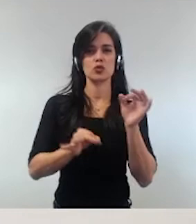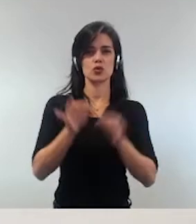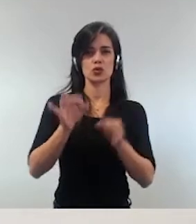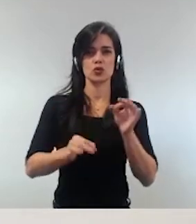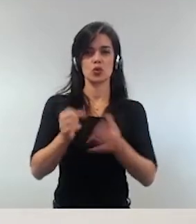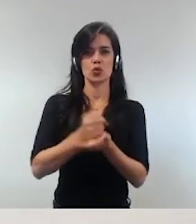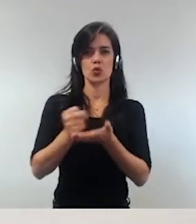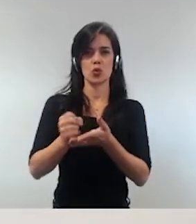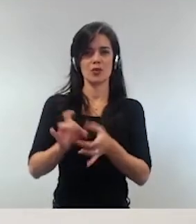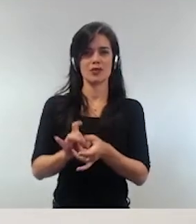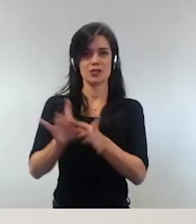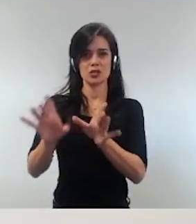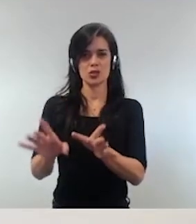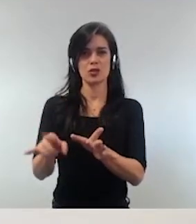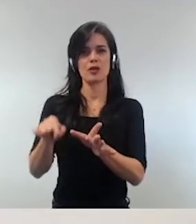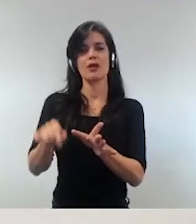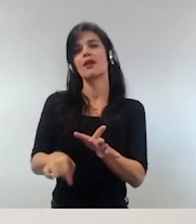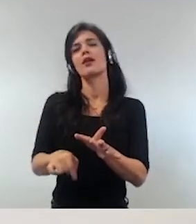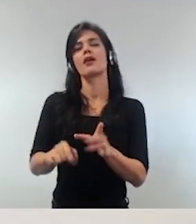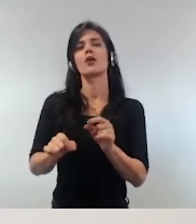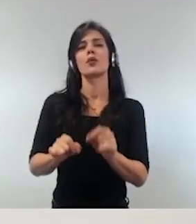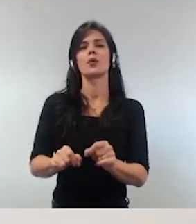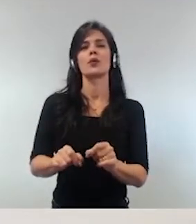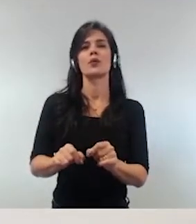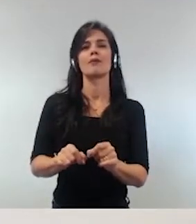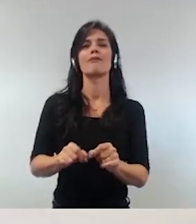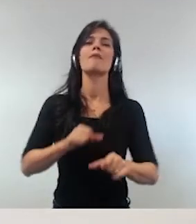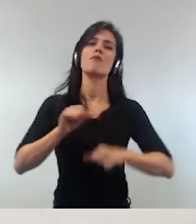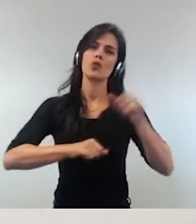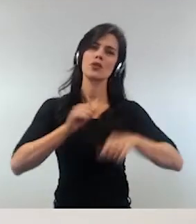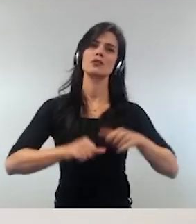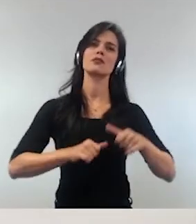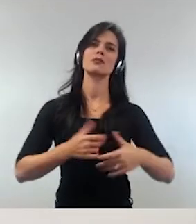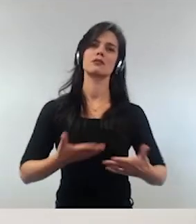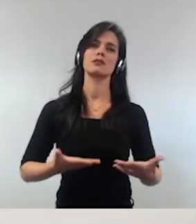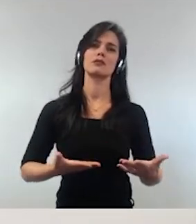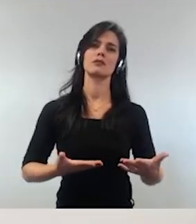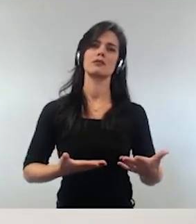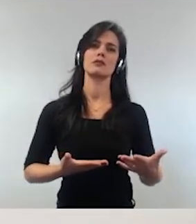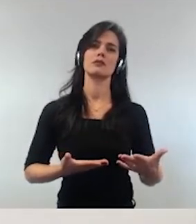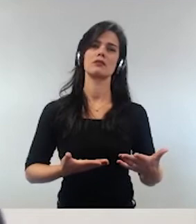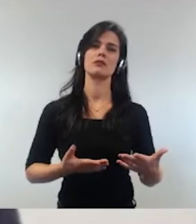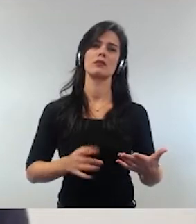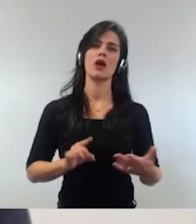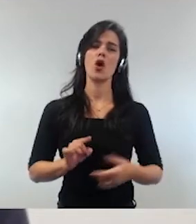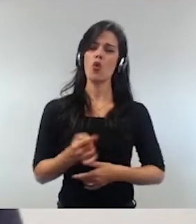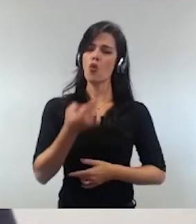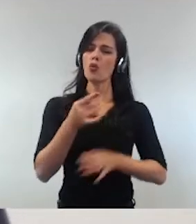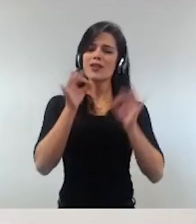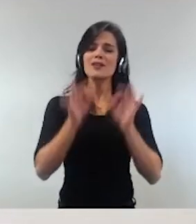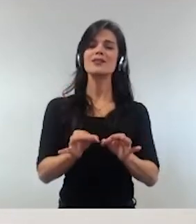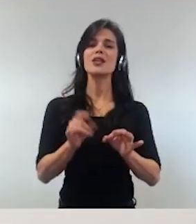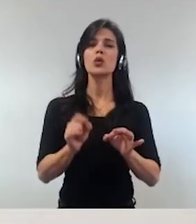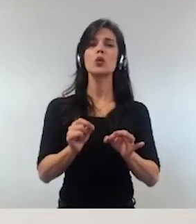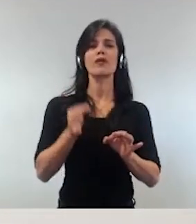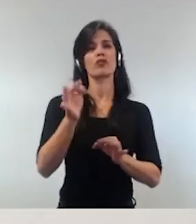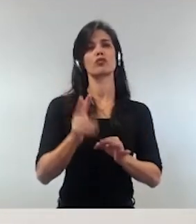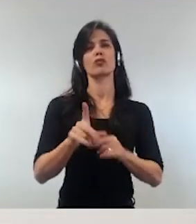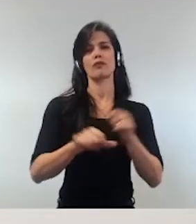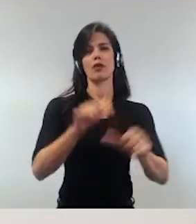concessão, ela decorre principalmente da mudança. Né? A única certeza que nós temos é que vai